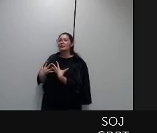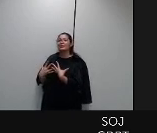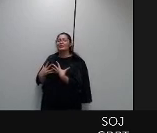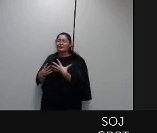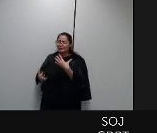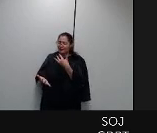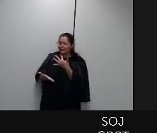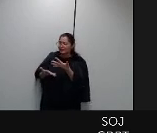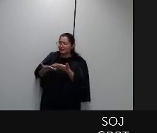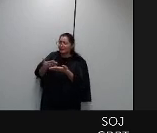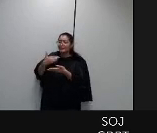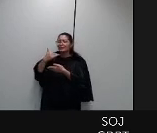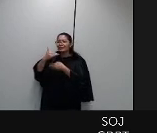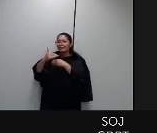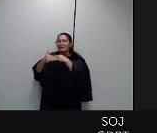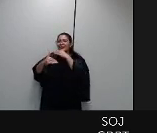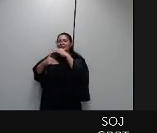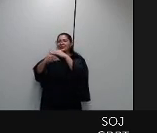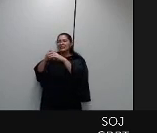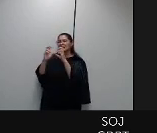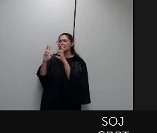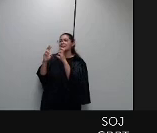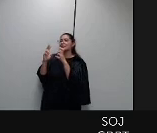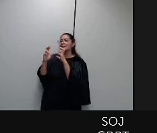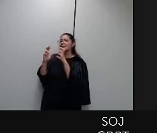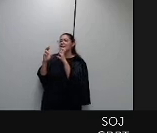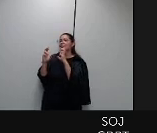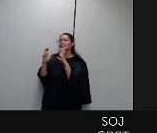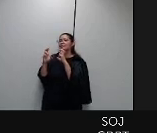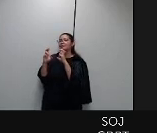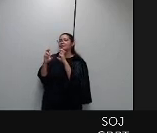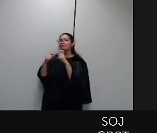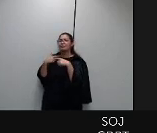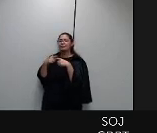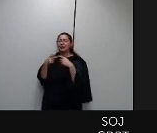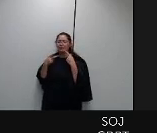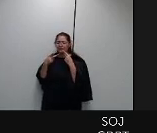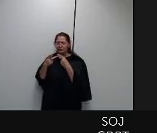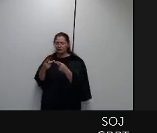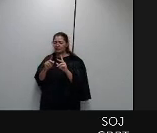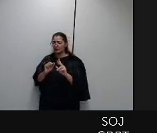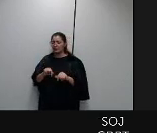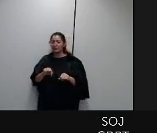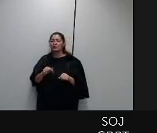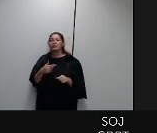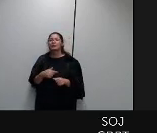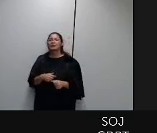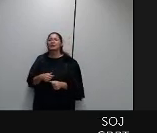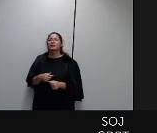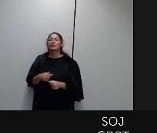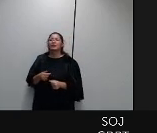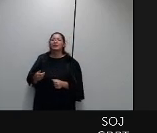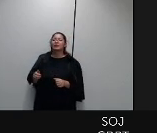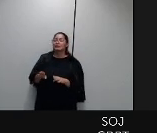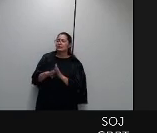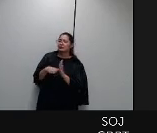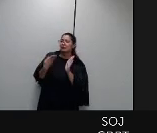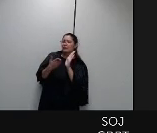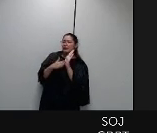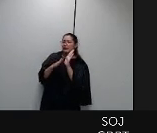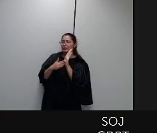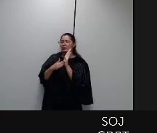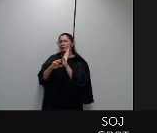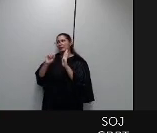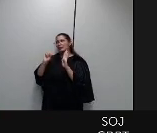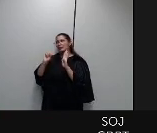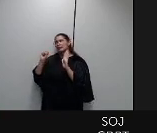esse tema objetivo foi como eu disse eu não quis aqui nem trouxe no caso destaque no sentido favorável em contrário foi só